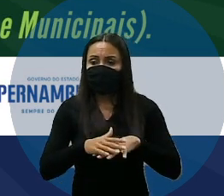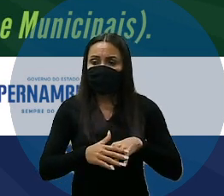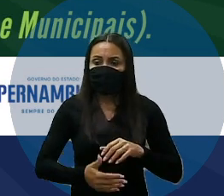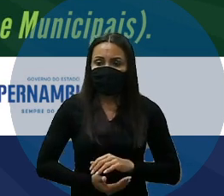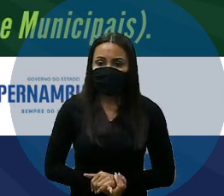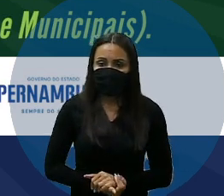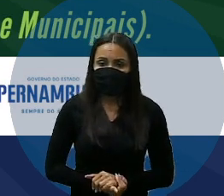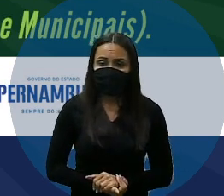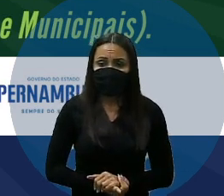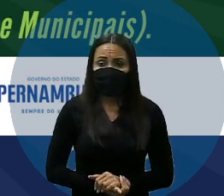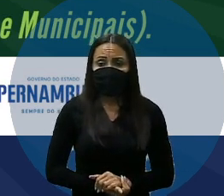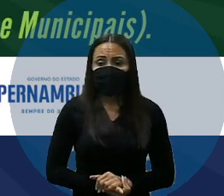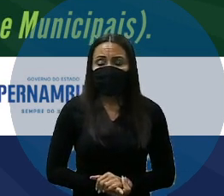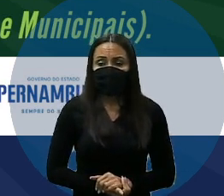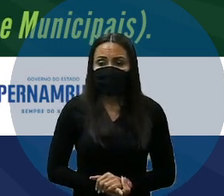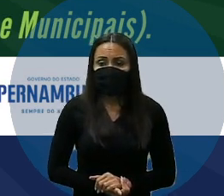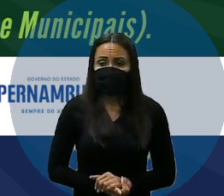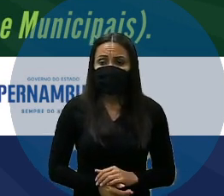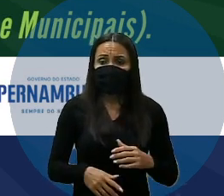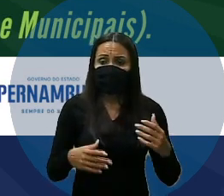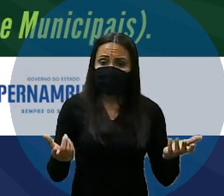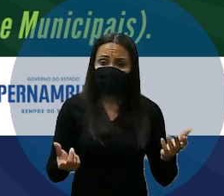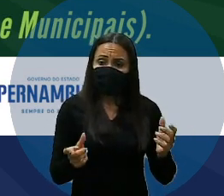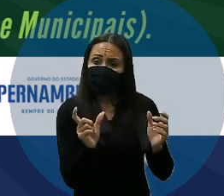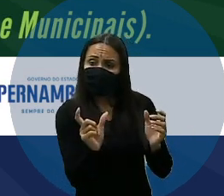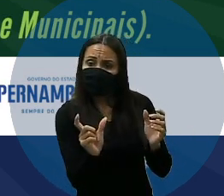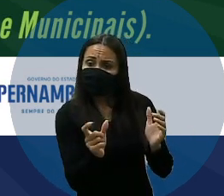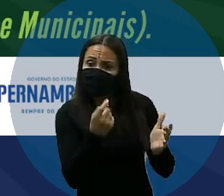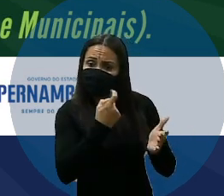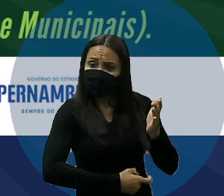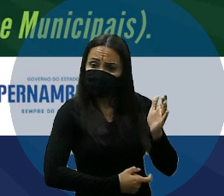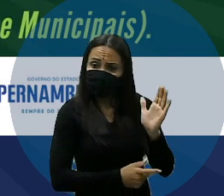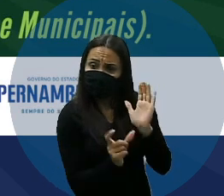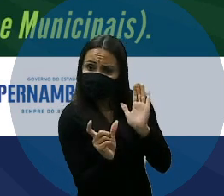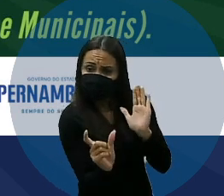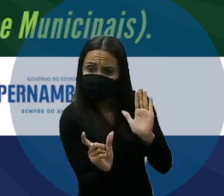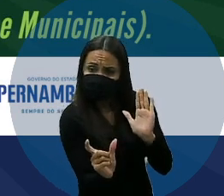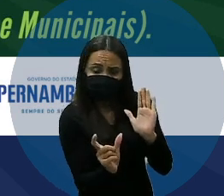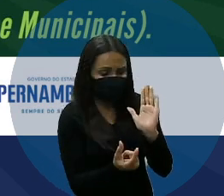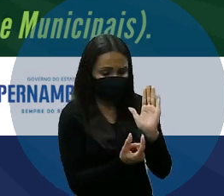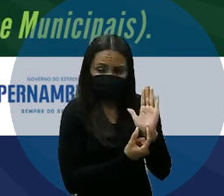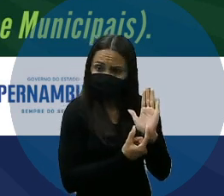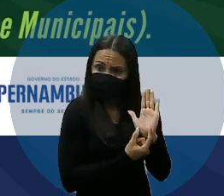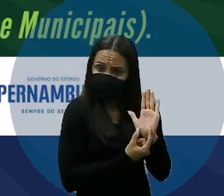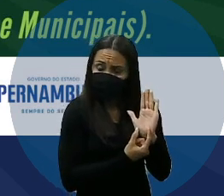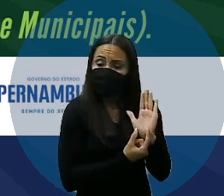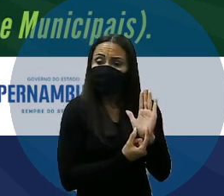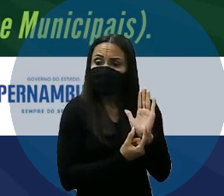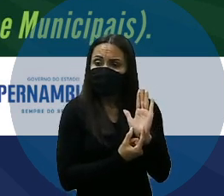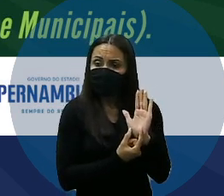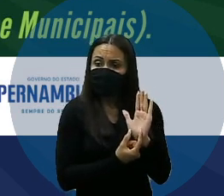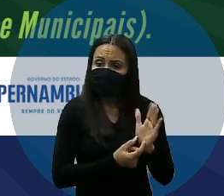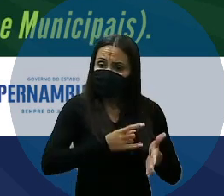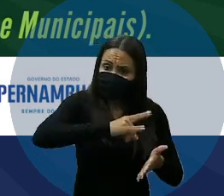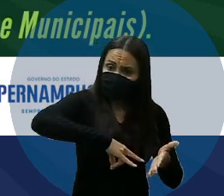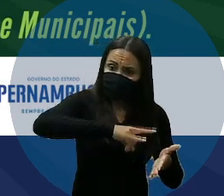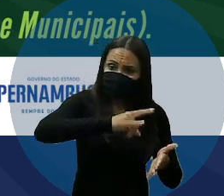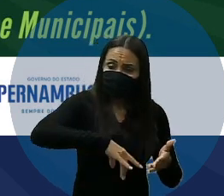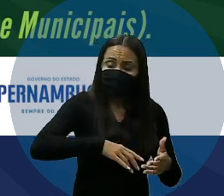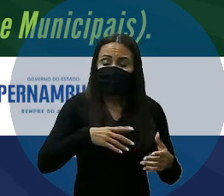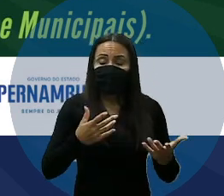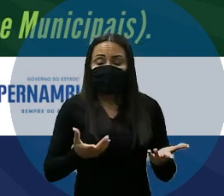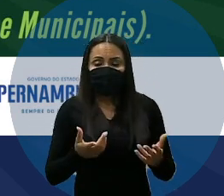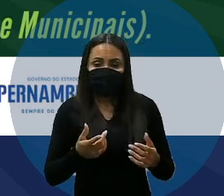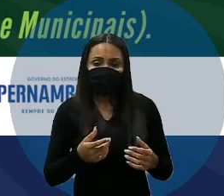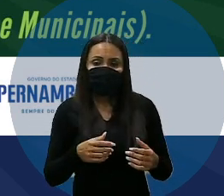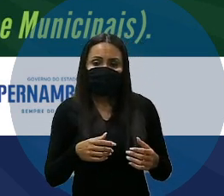os tributos que estavam ali nessas notinhas fiscais, assim dizendo. E aí a gente conseguia